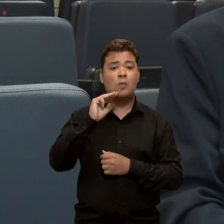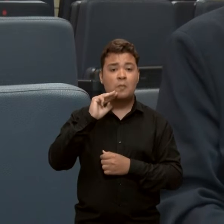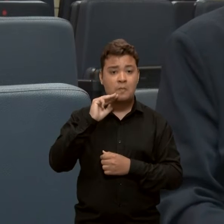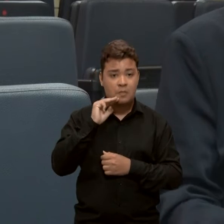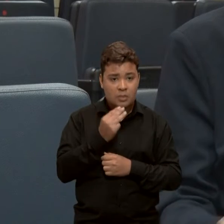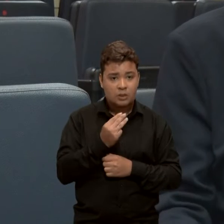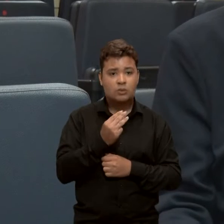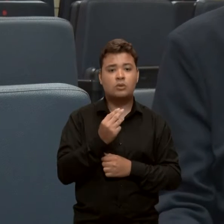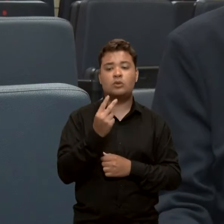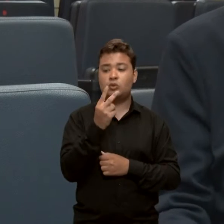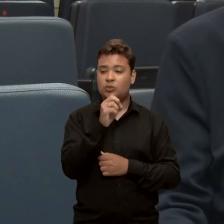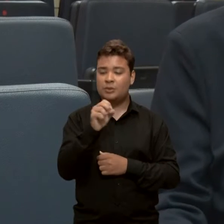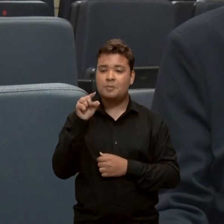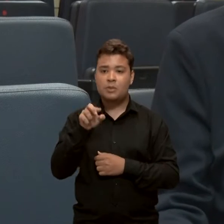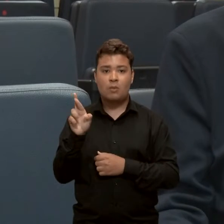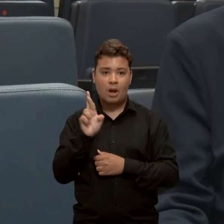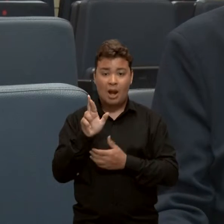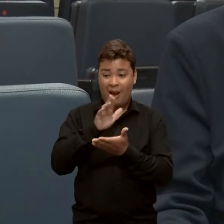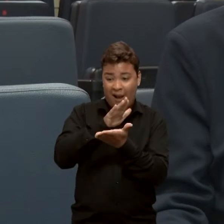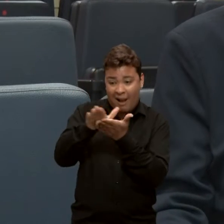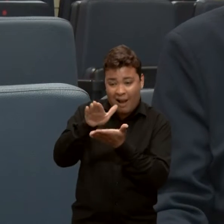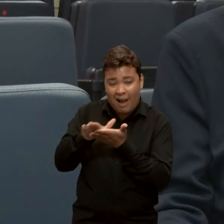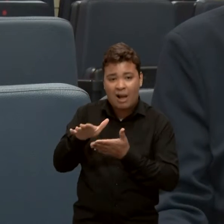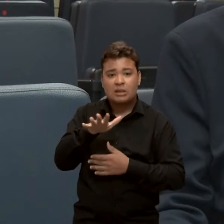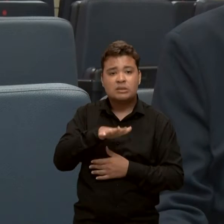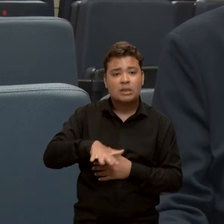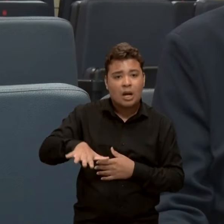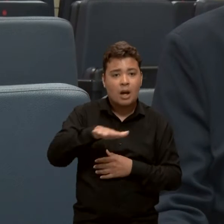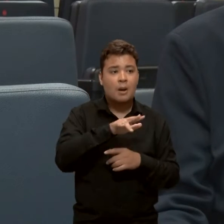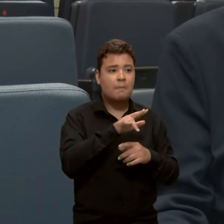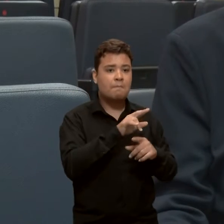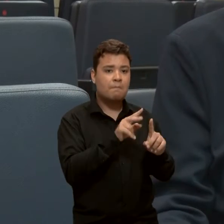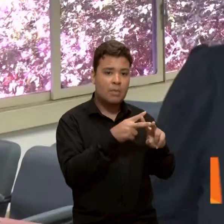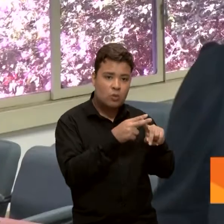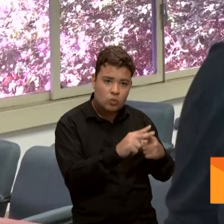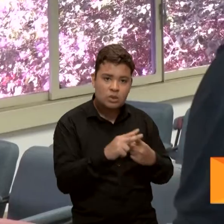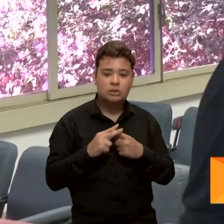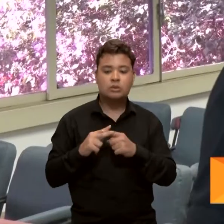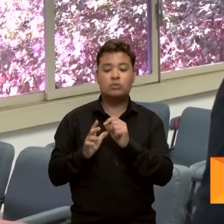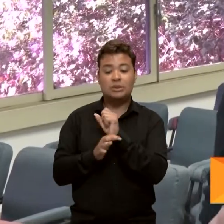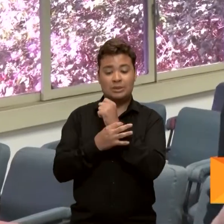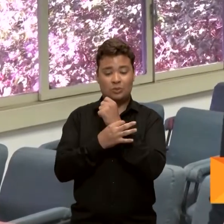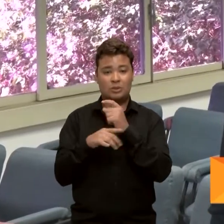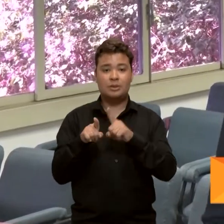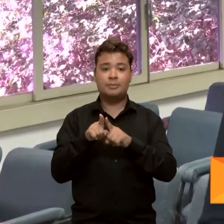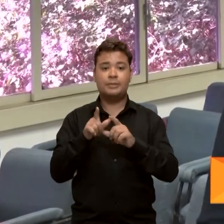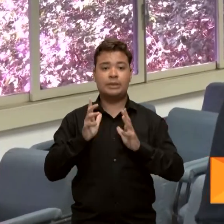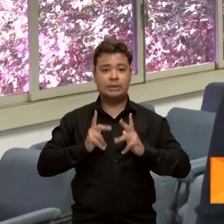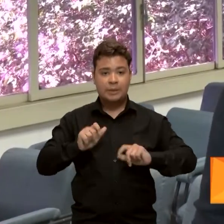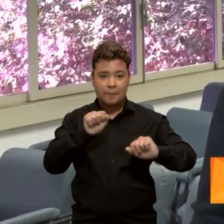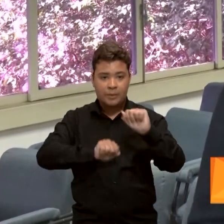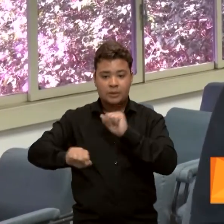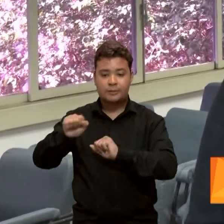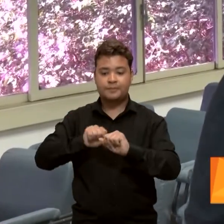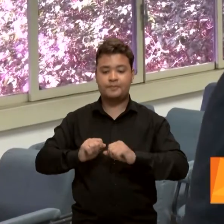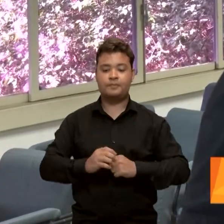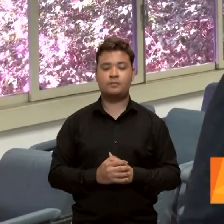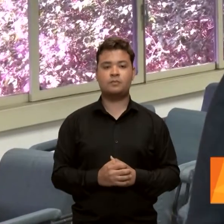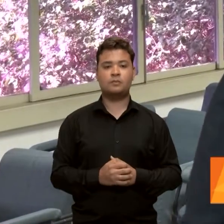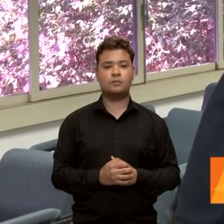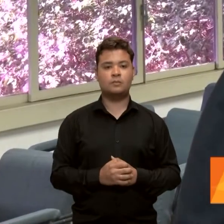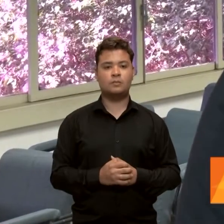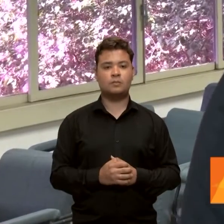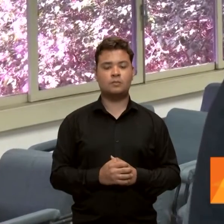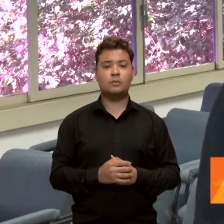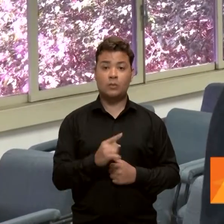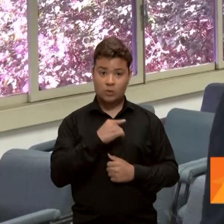5.200.000 para manutenção, segurança e limpeza. Para que a gente consiga fazer